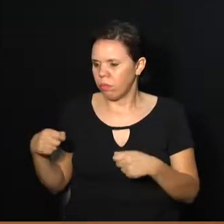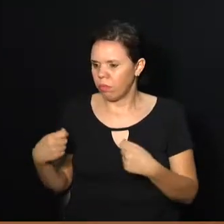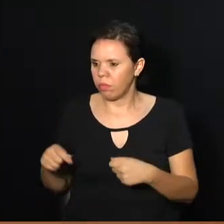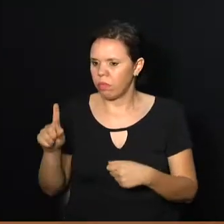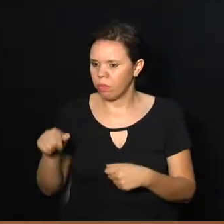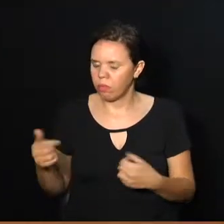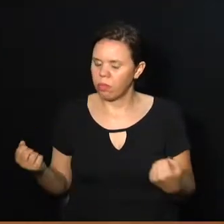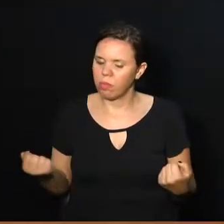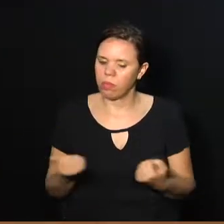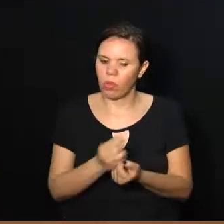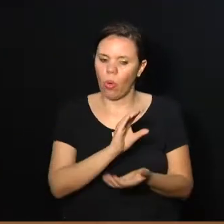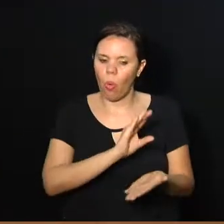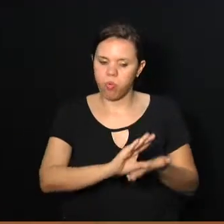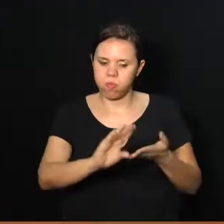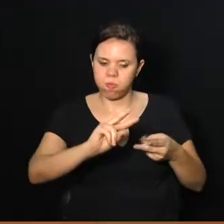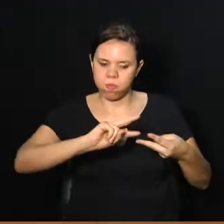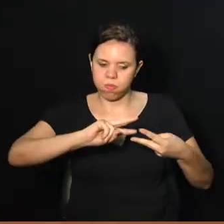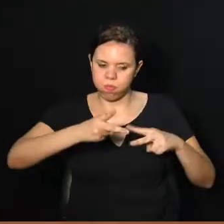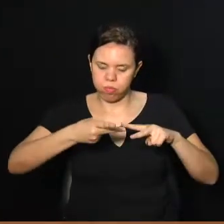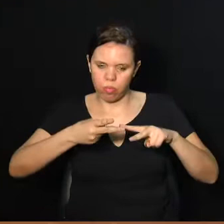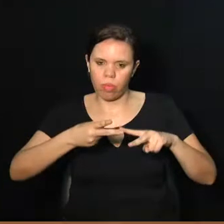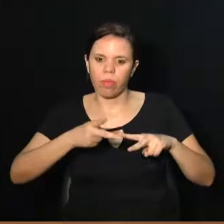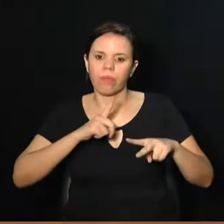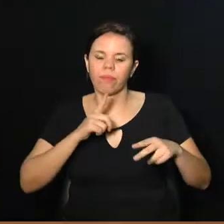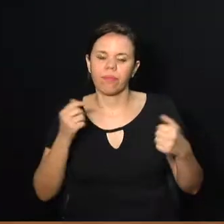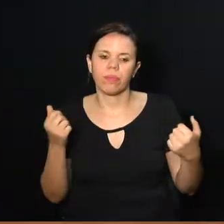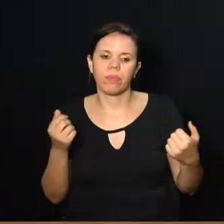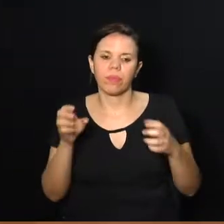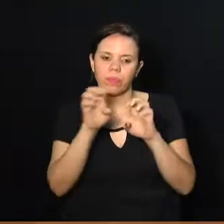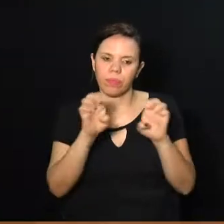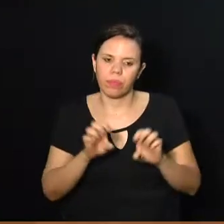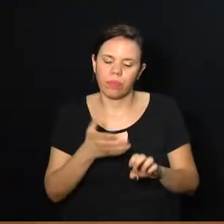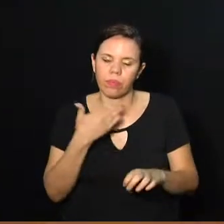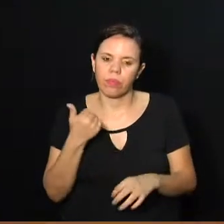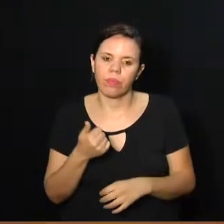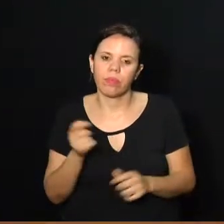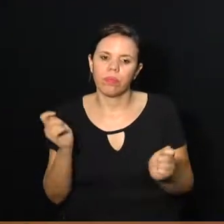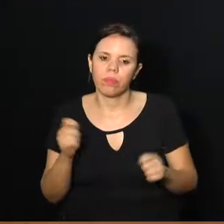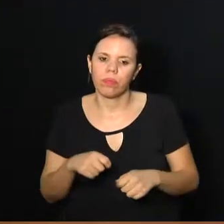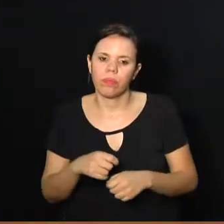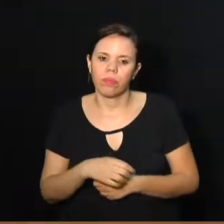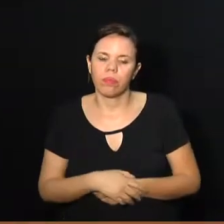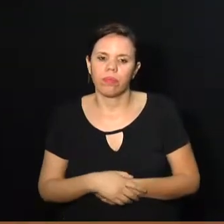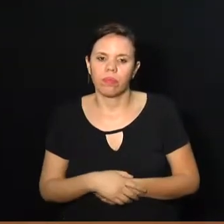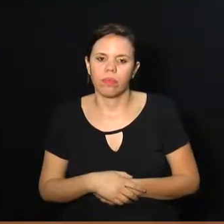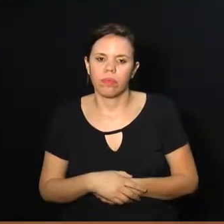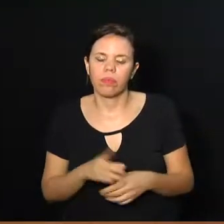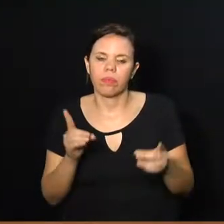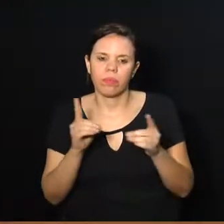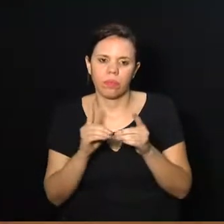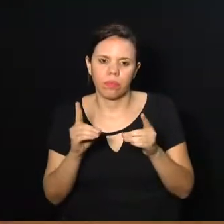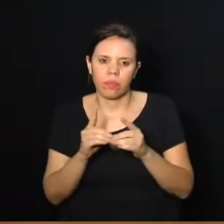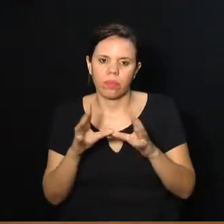mais investimento, para que tenha uma estrutura melhor e possa atender todas essas situações que